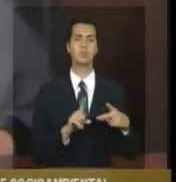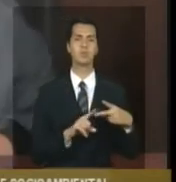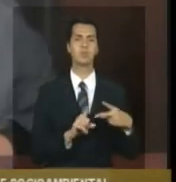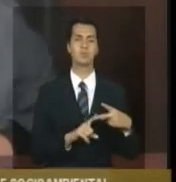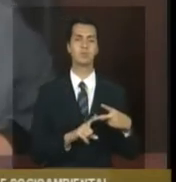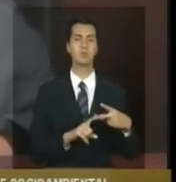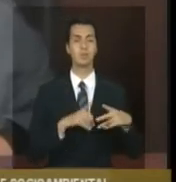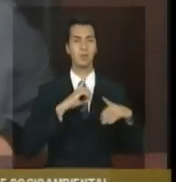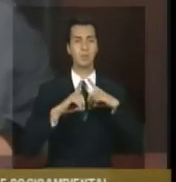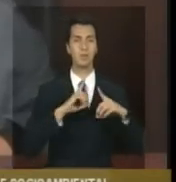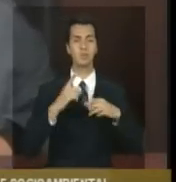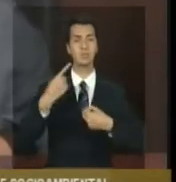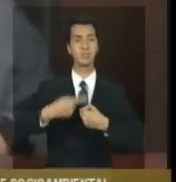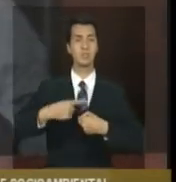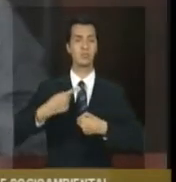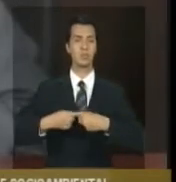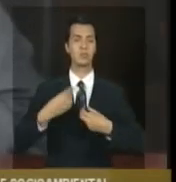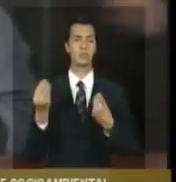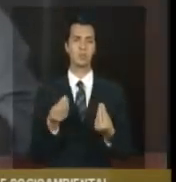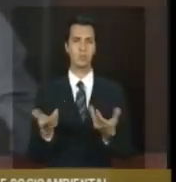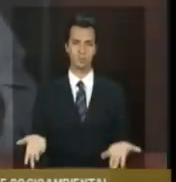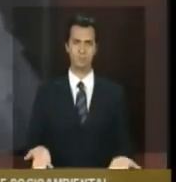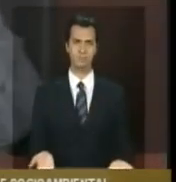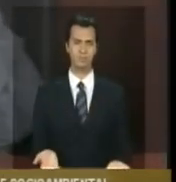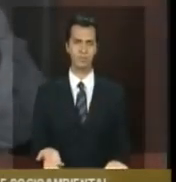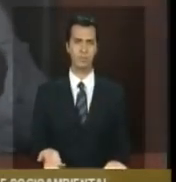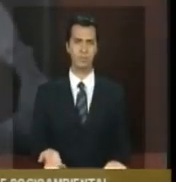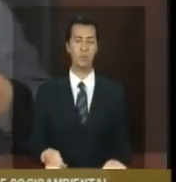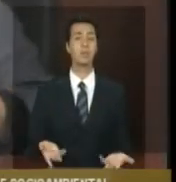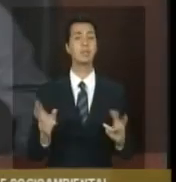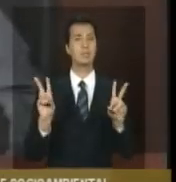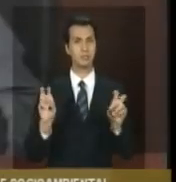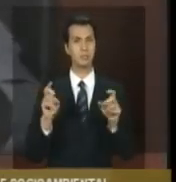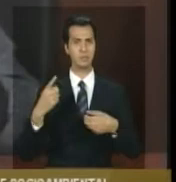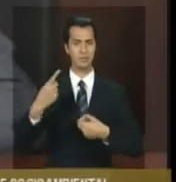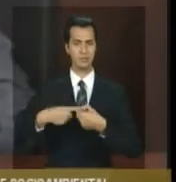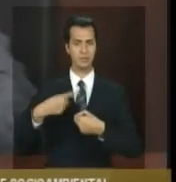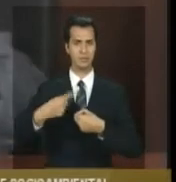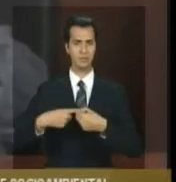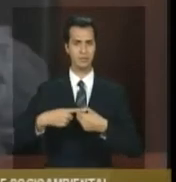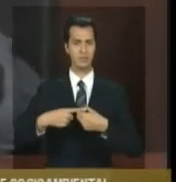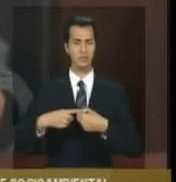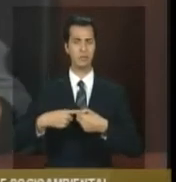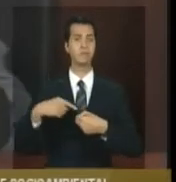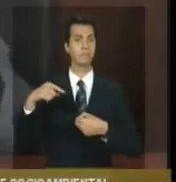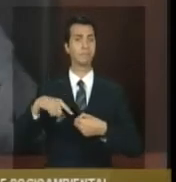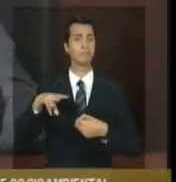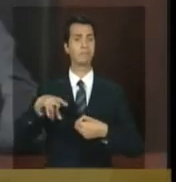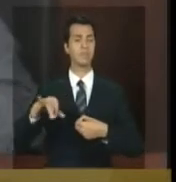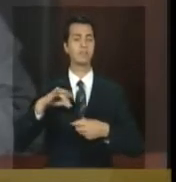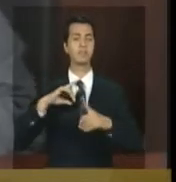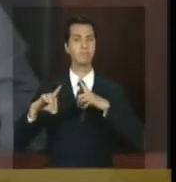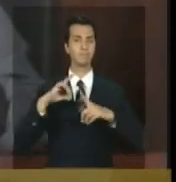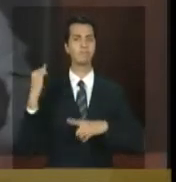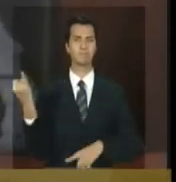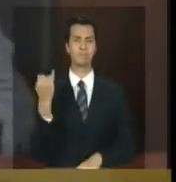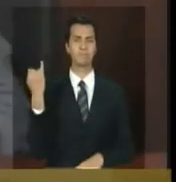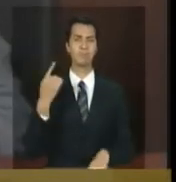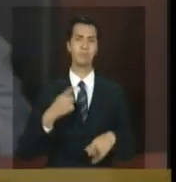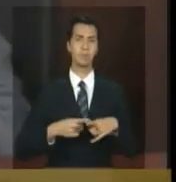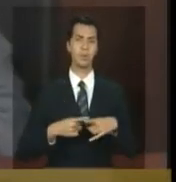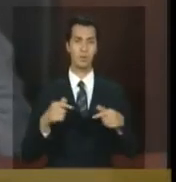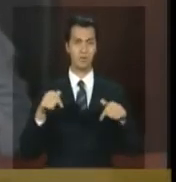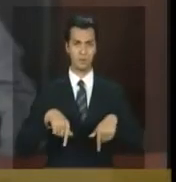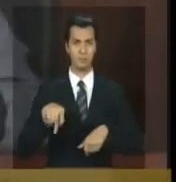sobre cidades. A questão de cidades ganhará, certamente, um debate expressivo, uma vez que, nos